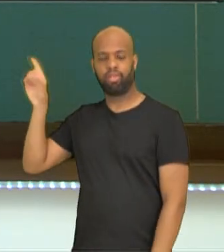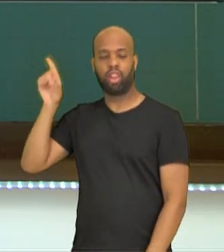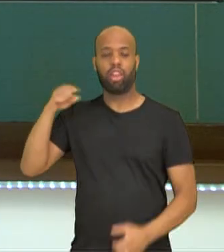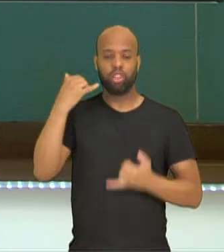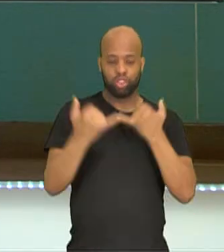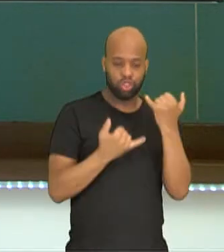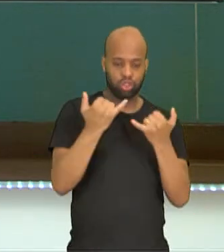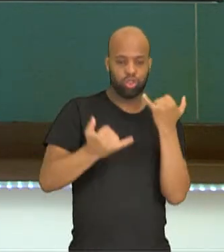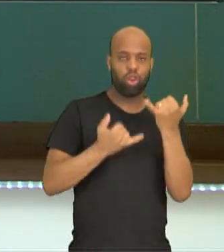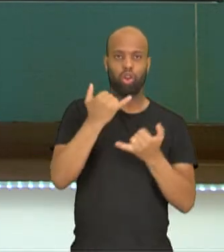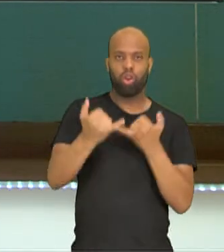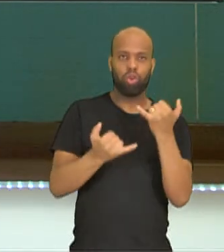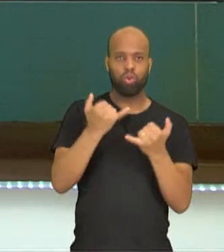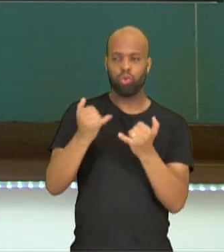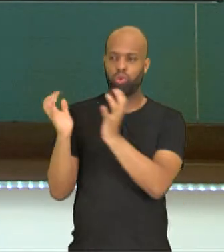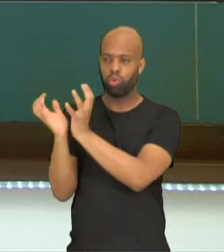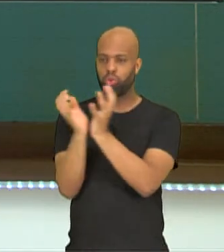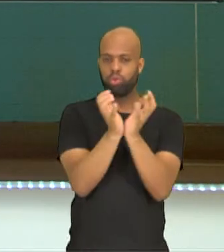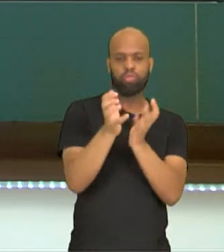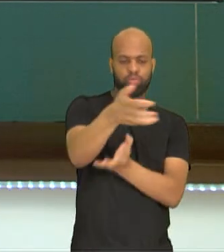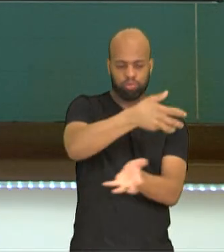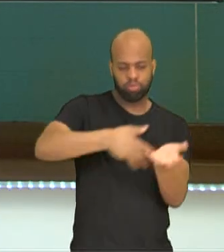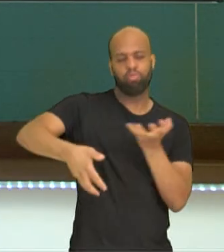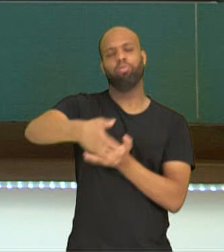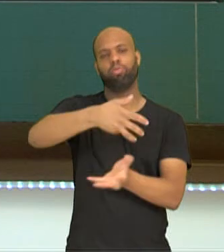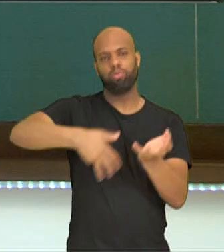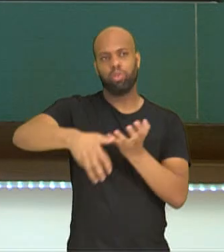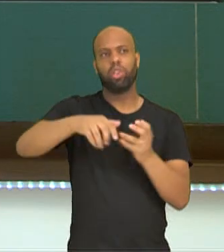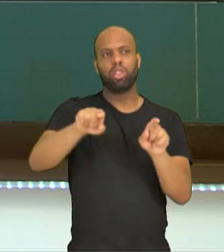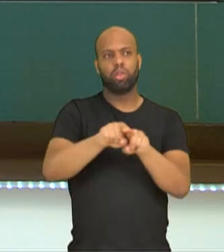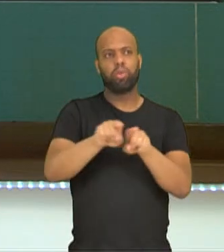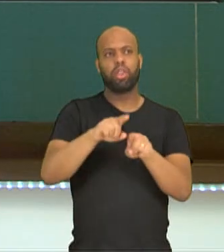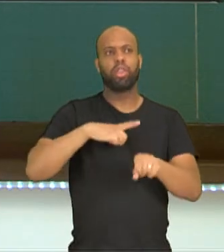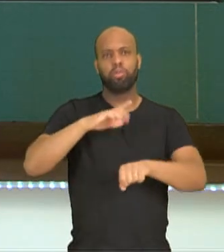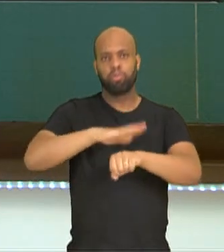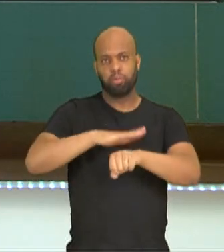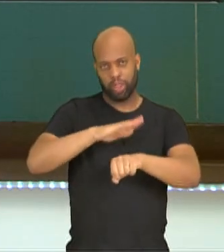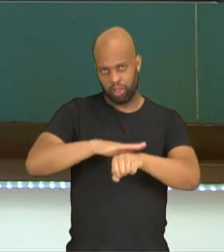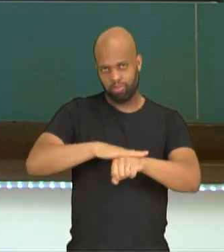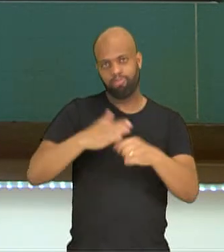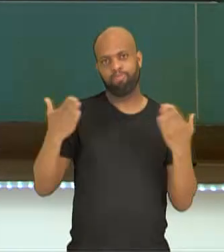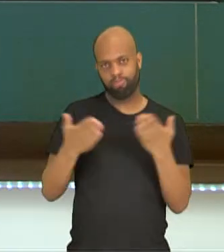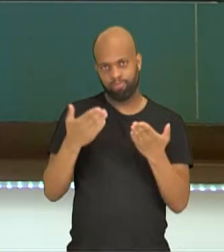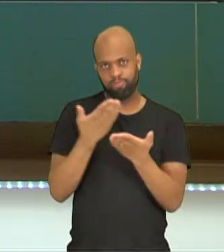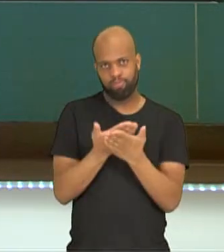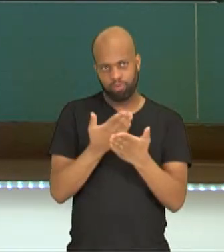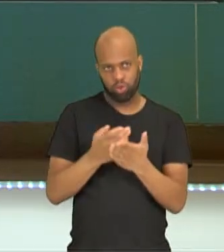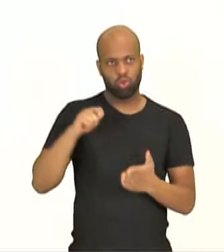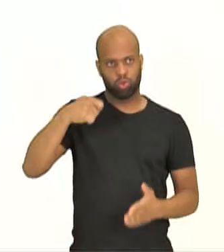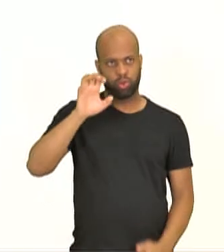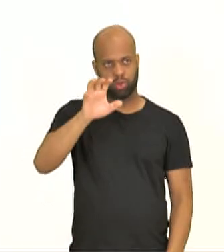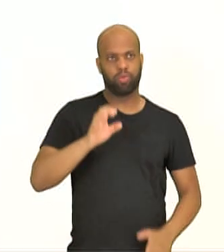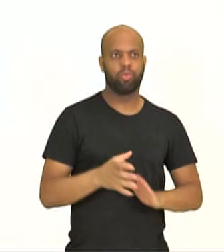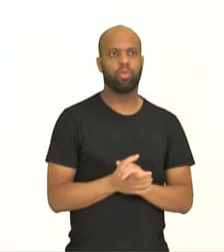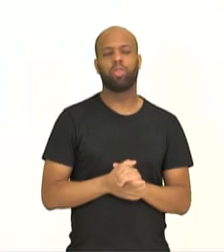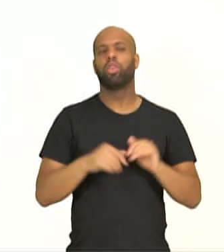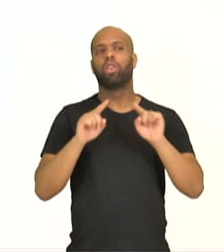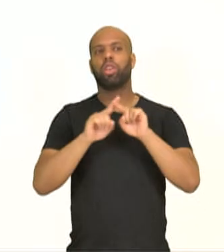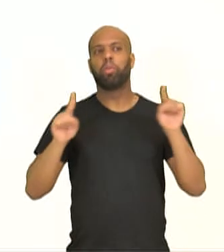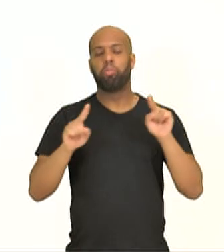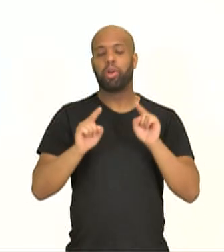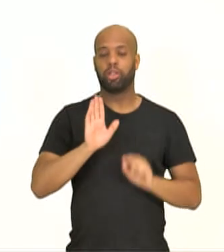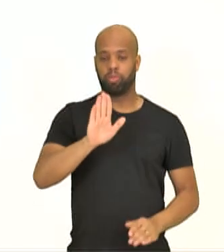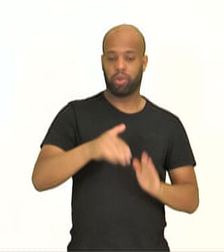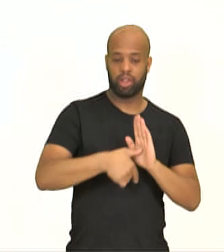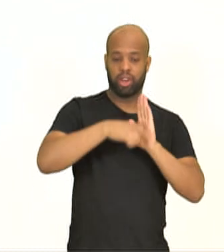para os jogos cooperativos e aquele espaçozinho reservado na aula para tratar sobre eles. Tá. Mas,